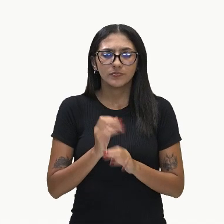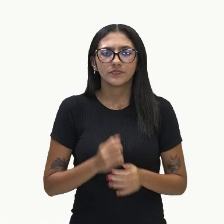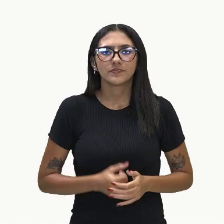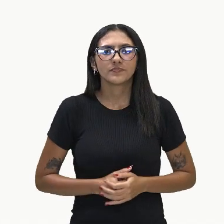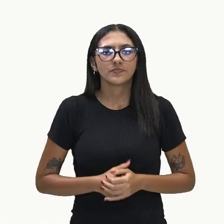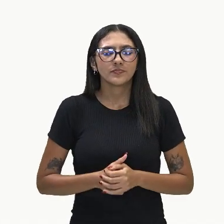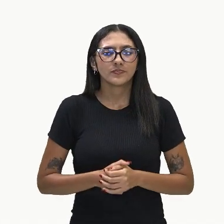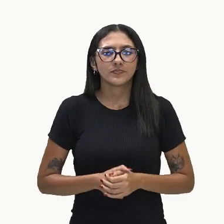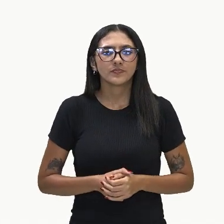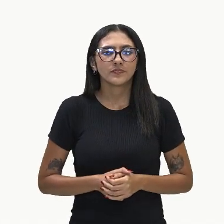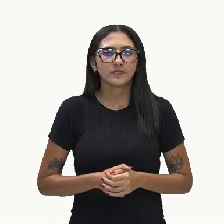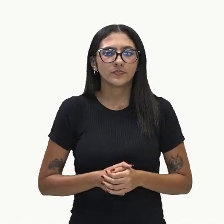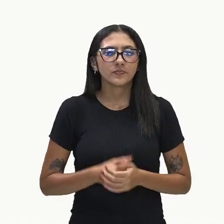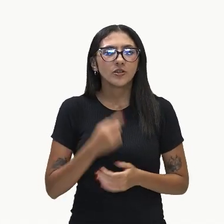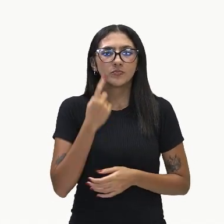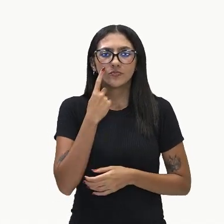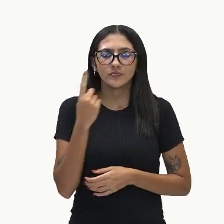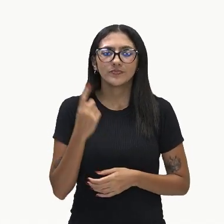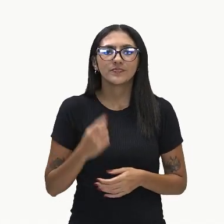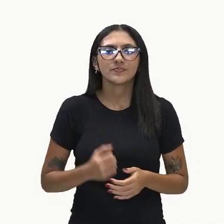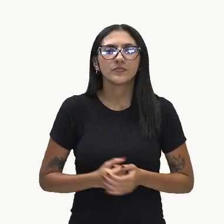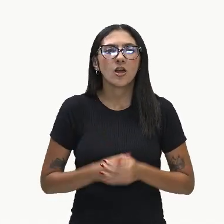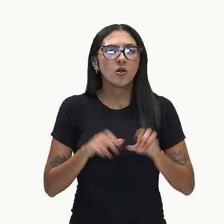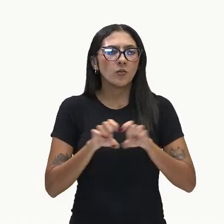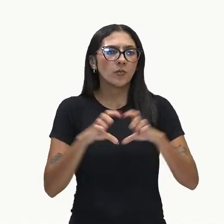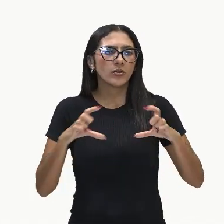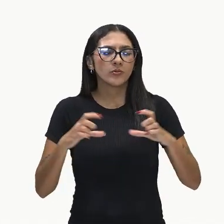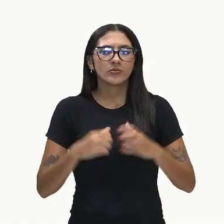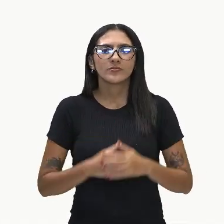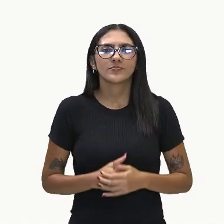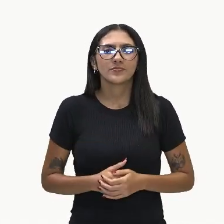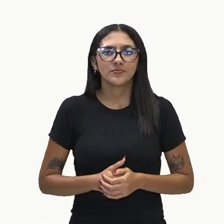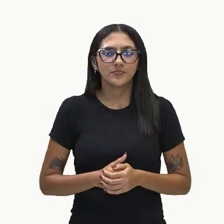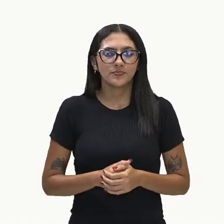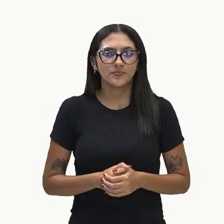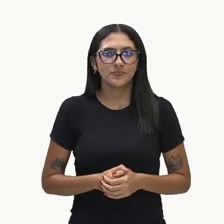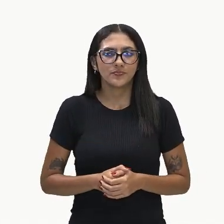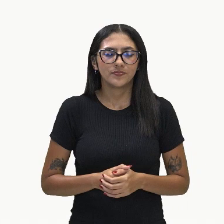Vamos lá. Vamos colocar aqui uma equação.